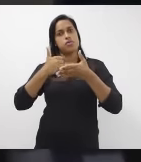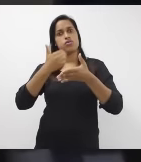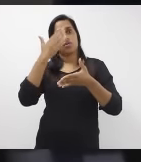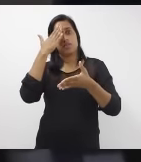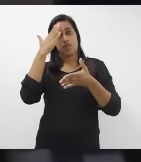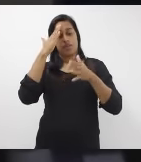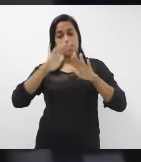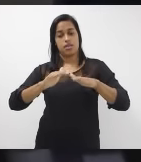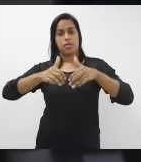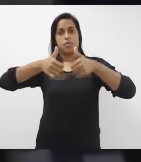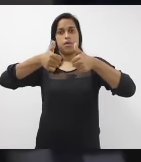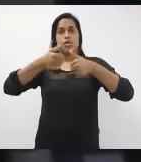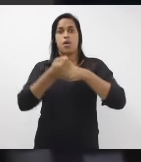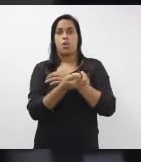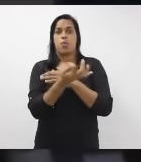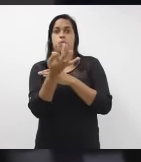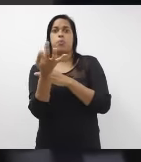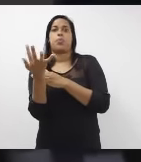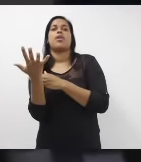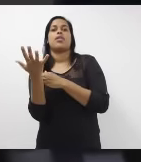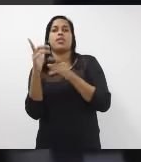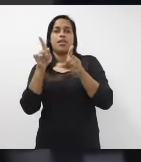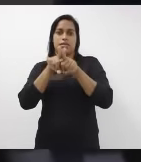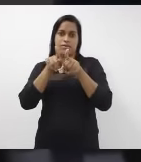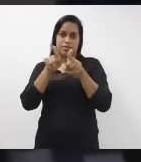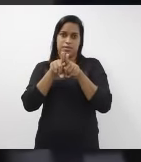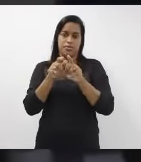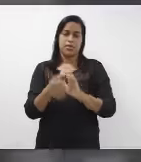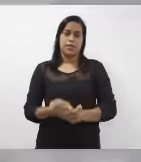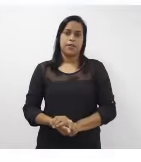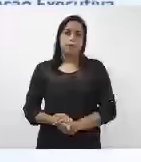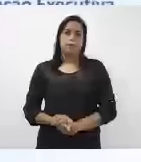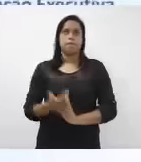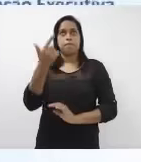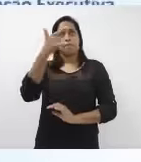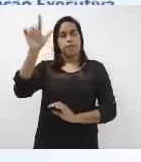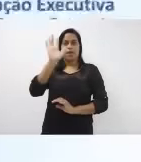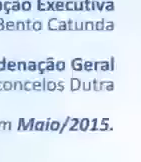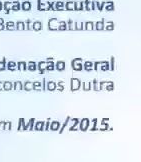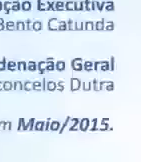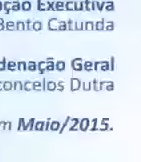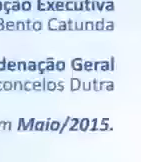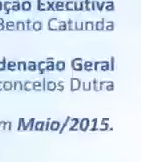melhor os níveis de estoque e seus dimensionamentos. Até a próxima.